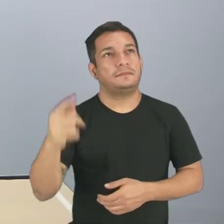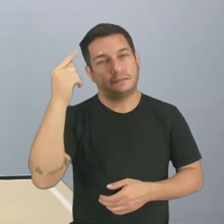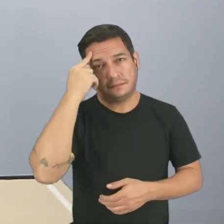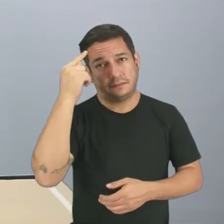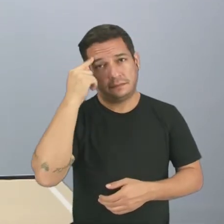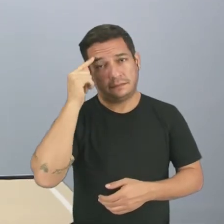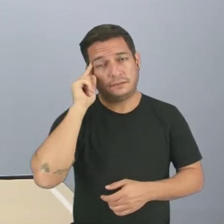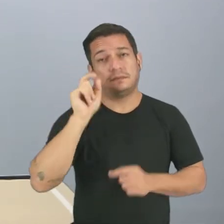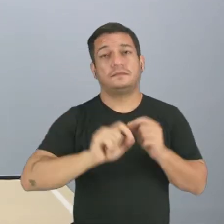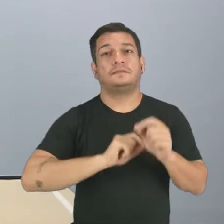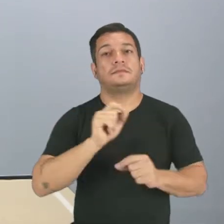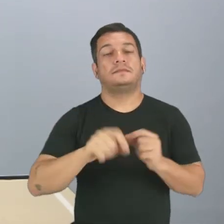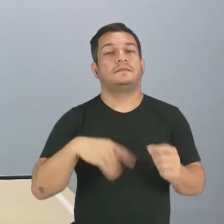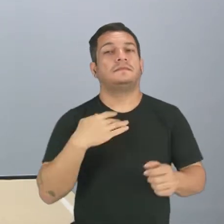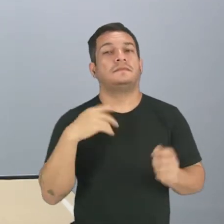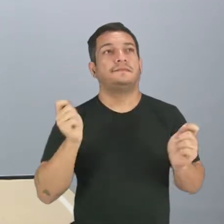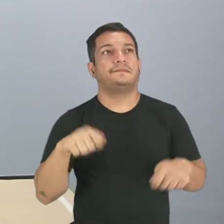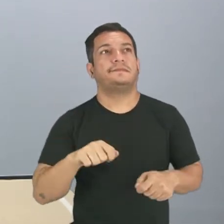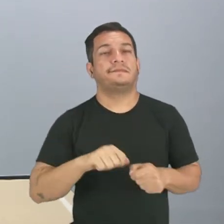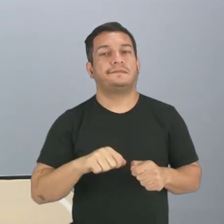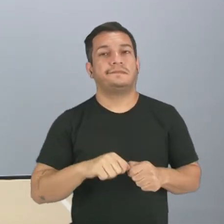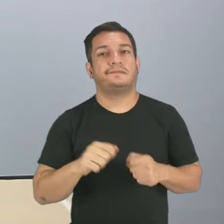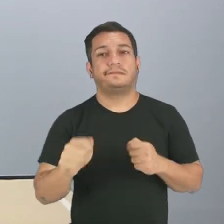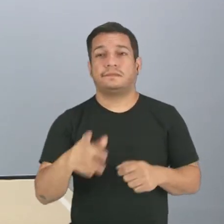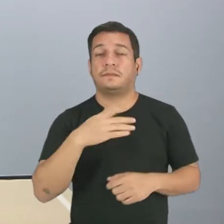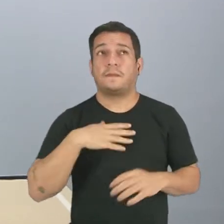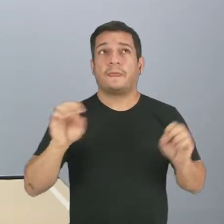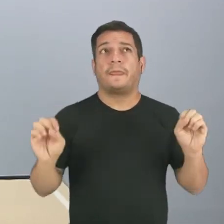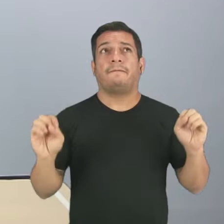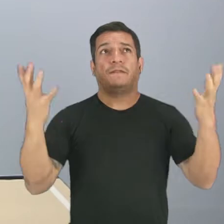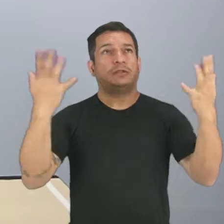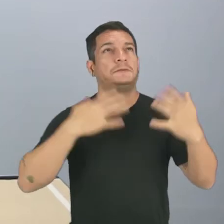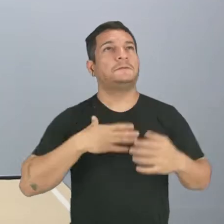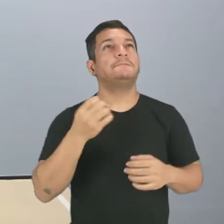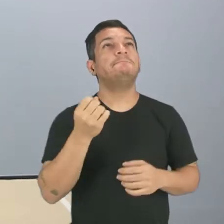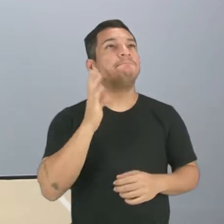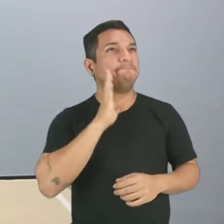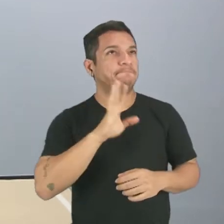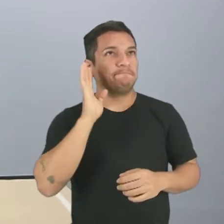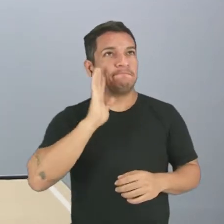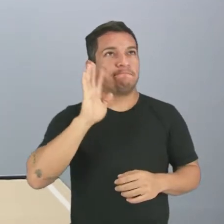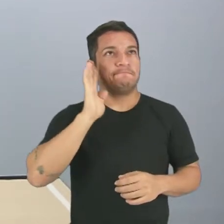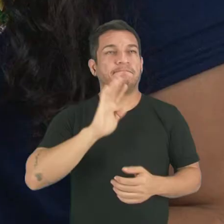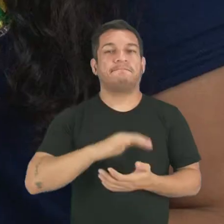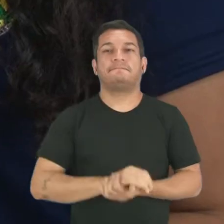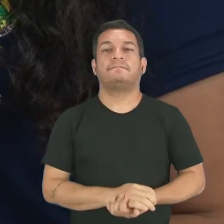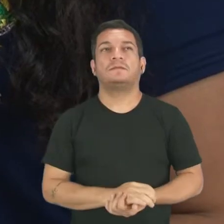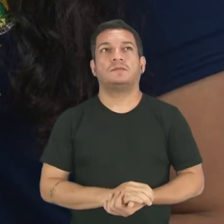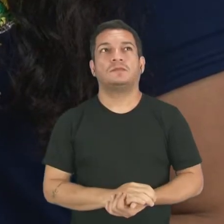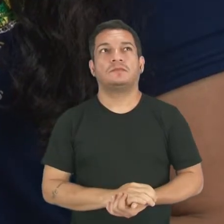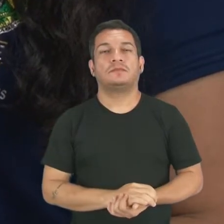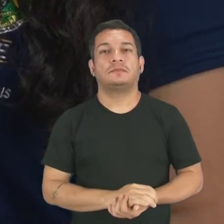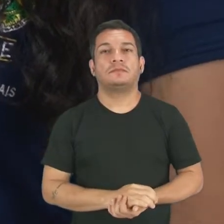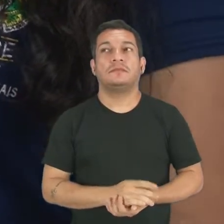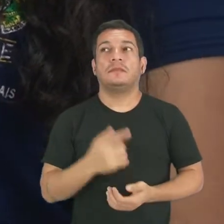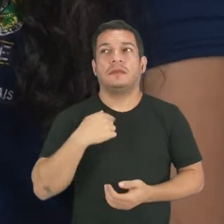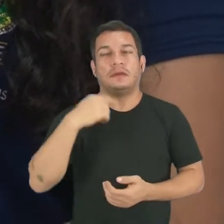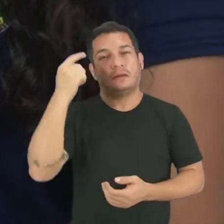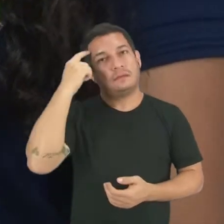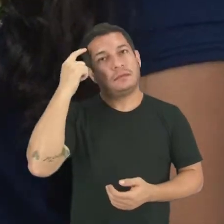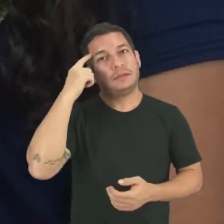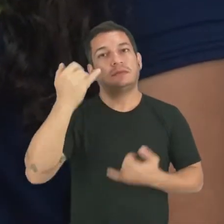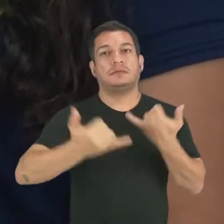pensando: o que será que eu posso fazer para que a minha festa fique bem divertida? Então, ele pensou